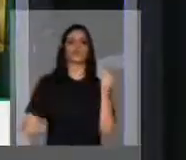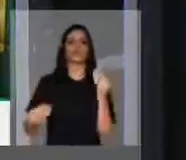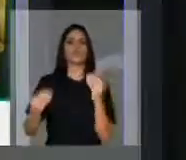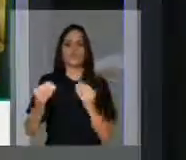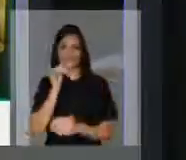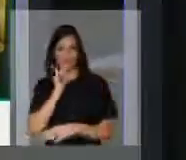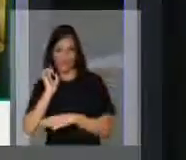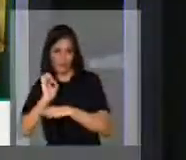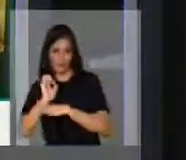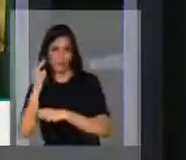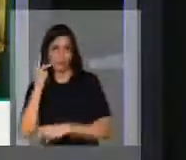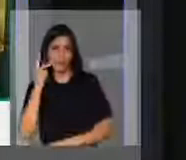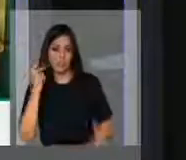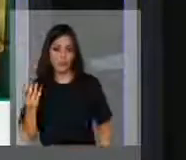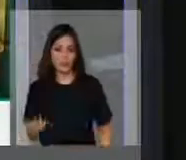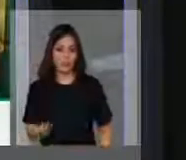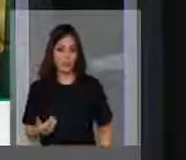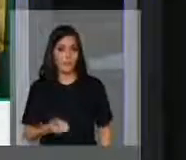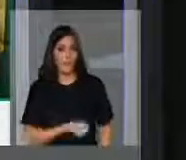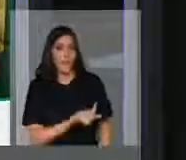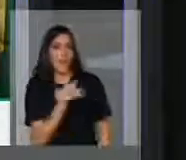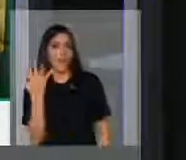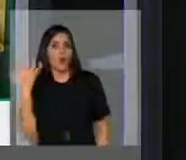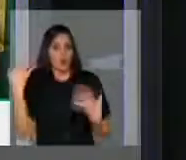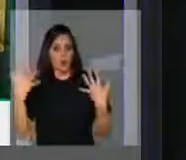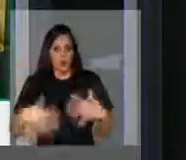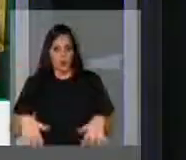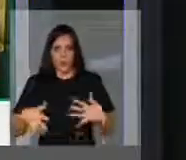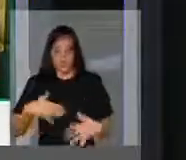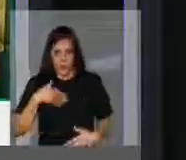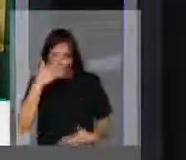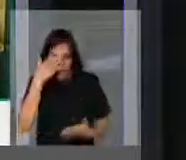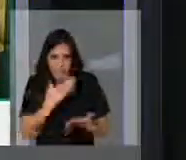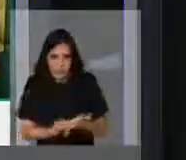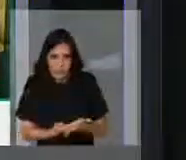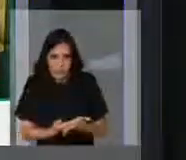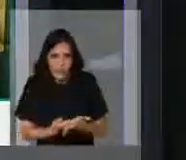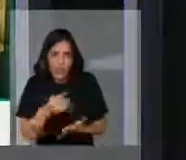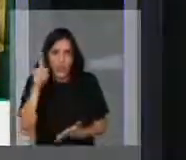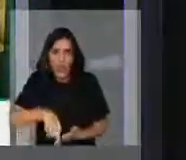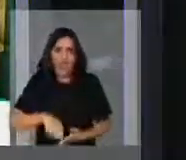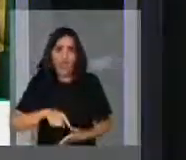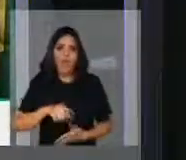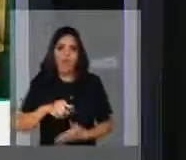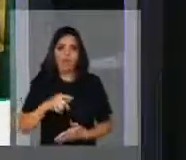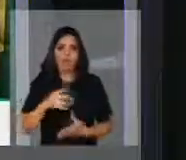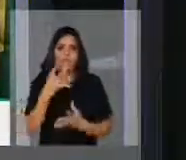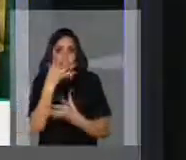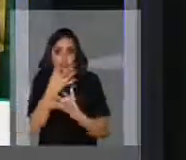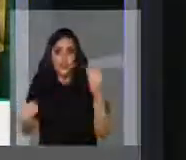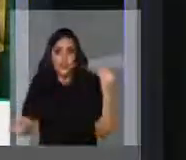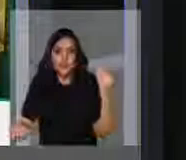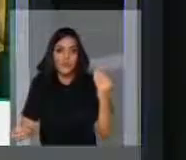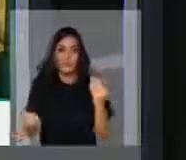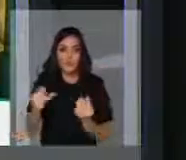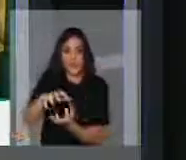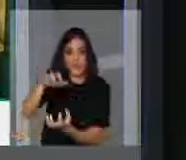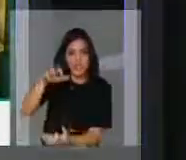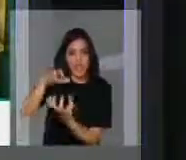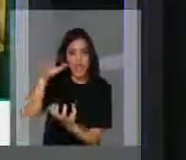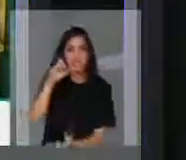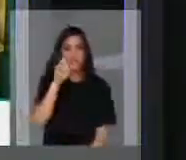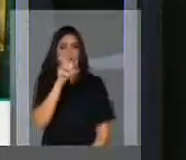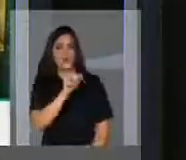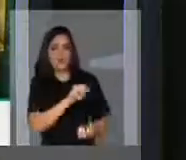são poucas. Pasmem, Vossas Excelências, o número dizem que de desaparecidos entre idosos e crianças